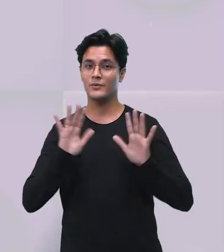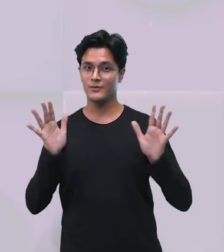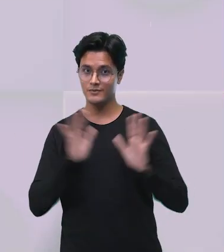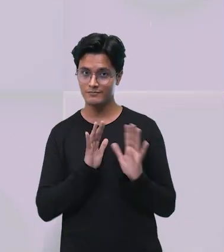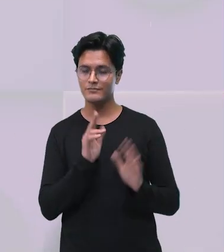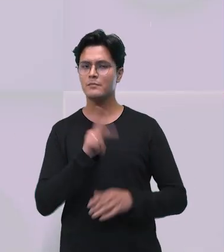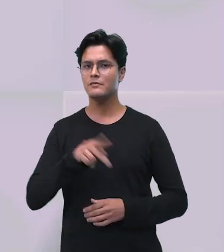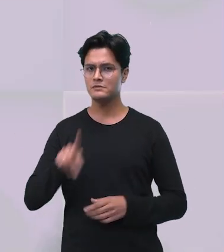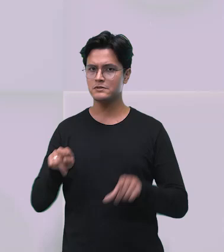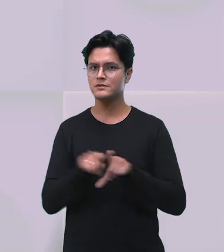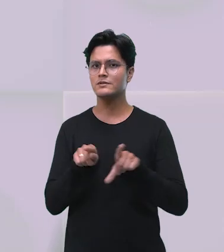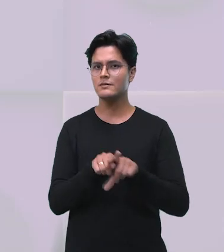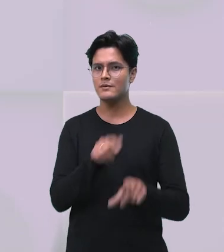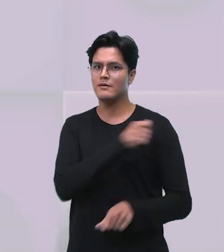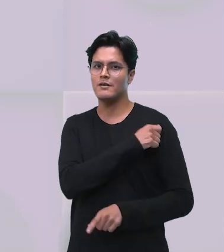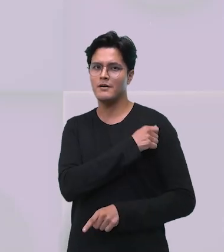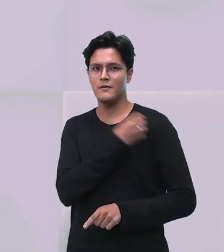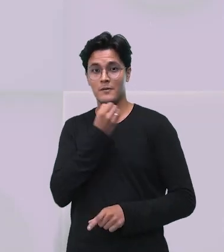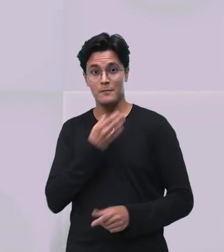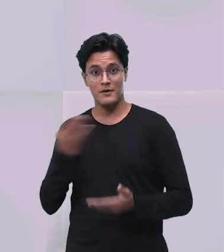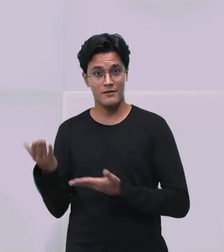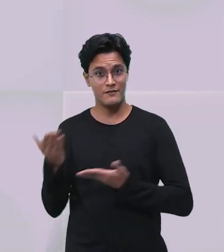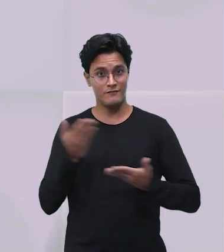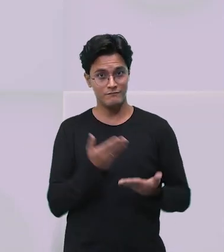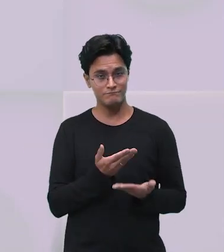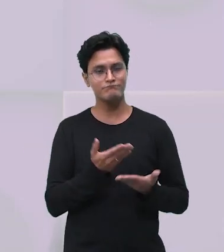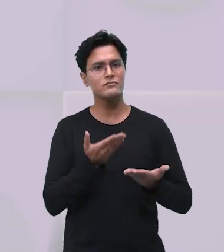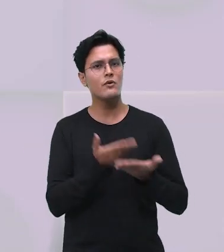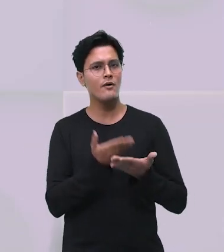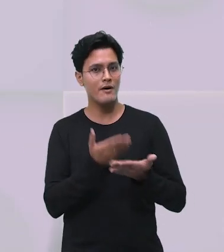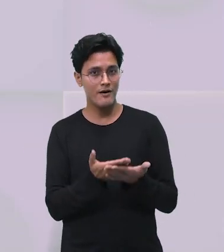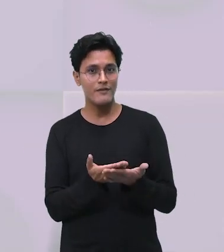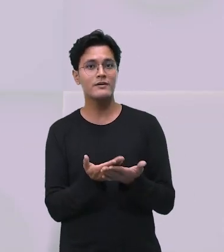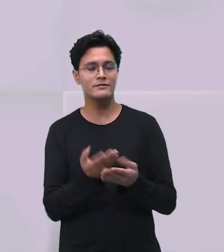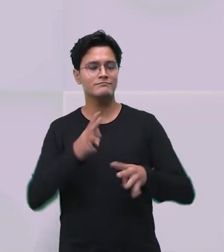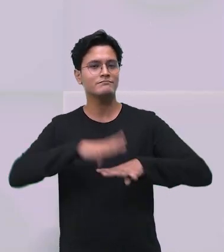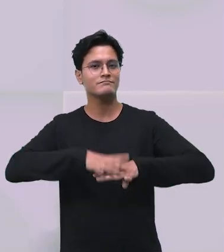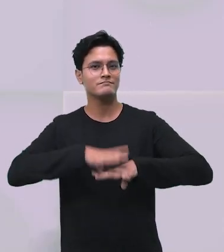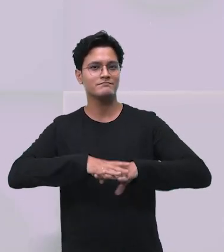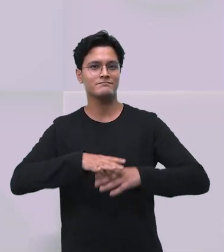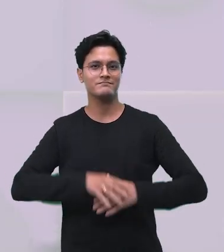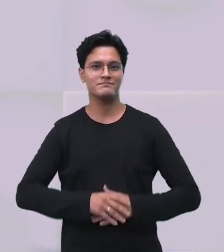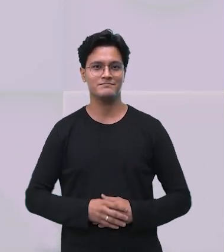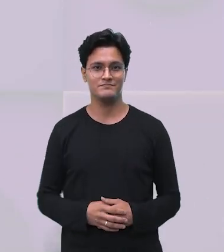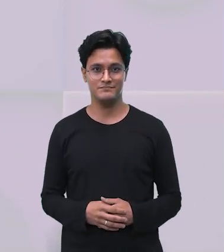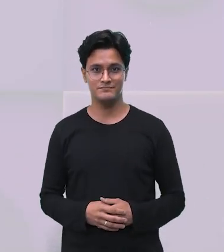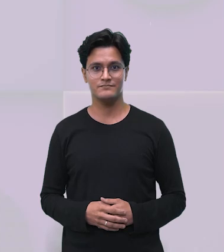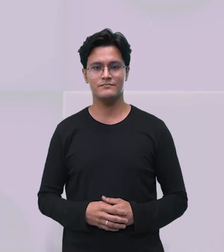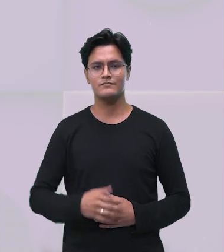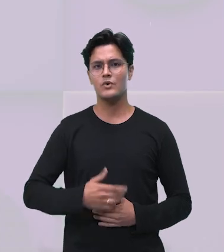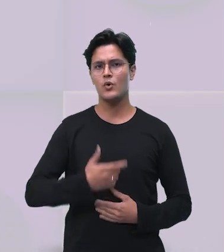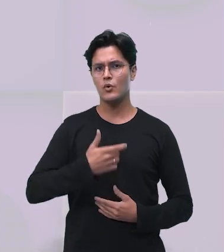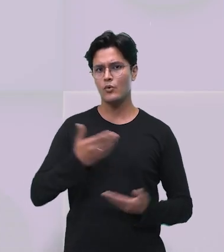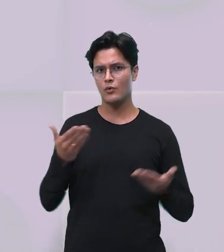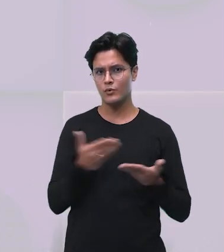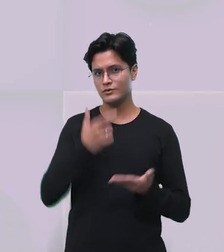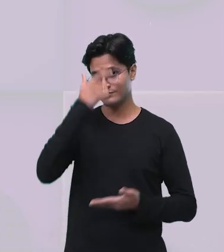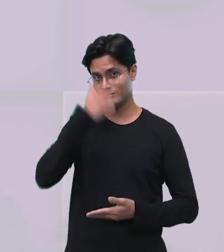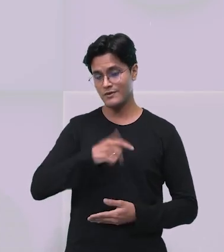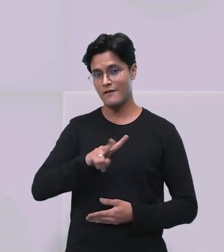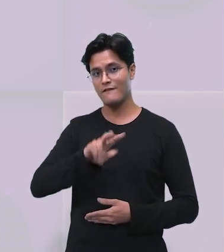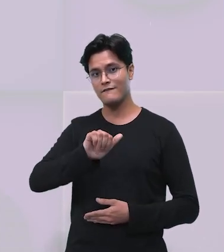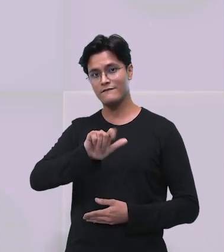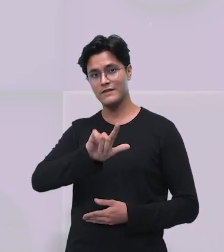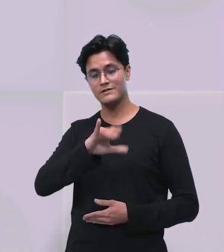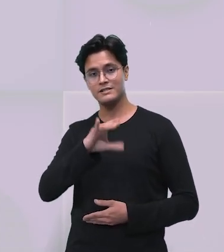Olá, professores e alunos, sejam bem-vindos a mais uma aula do componente de matemática. Eu estou aqui com vocês, professora